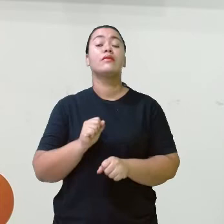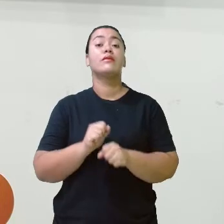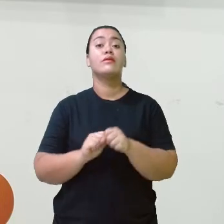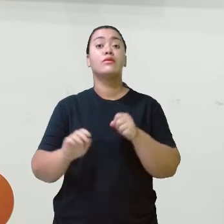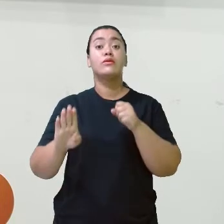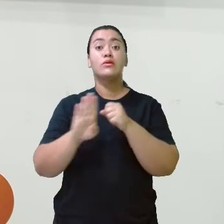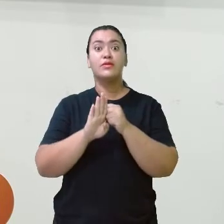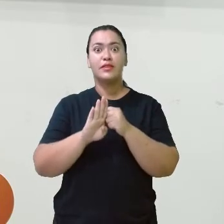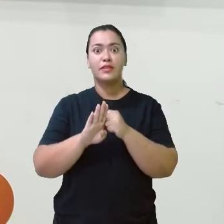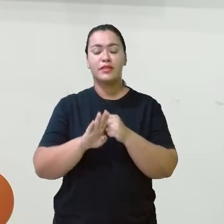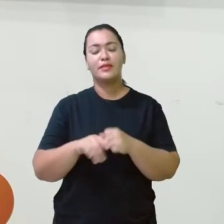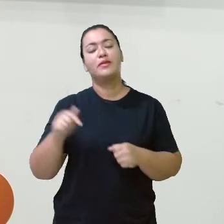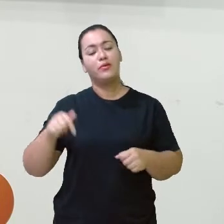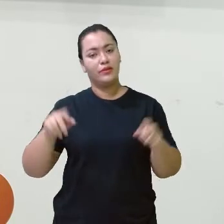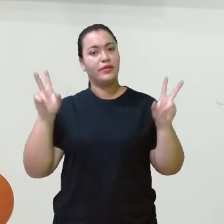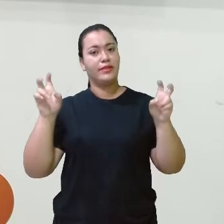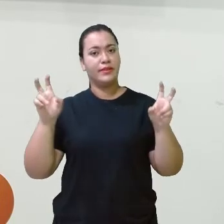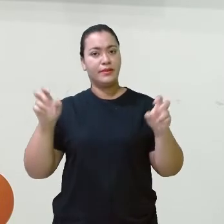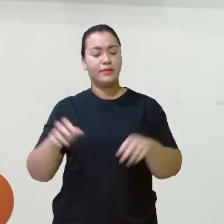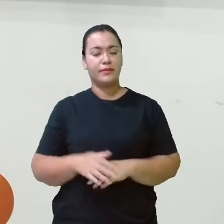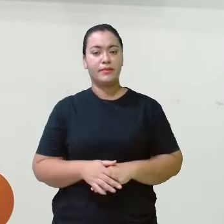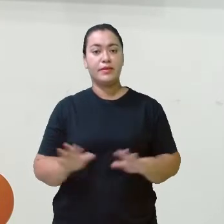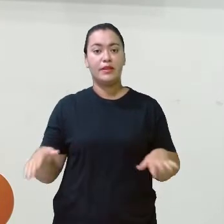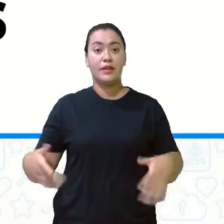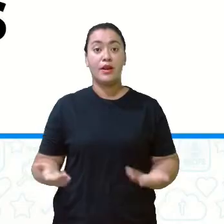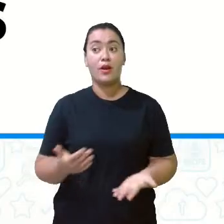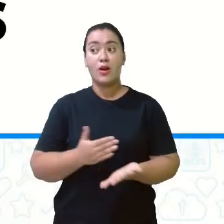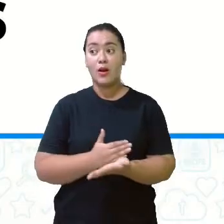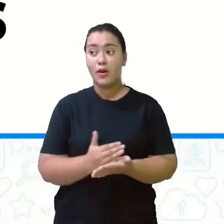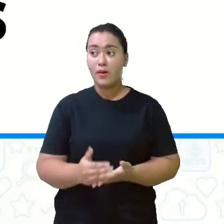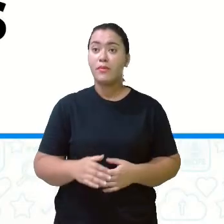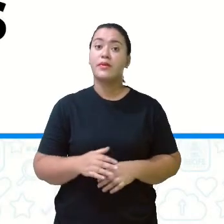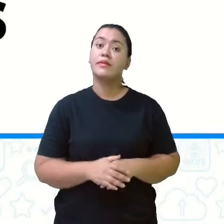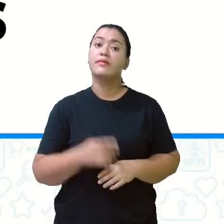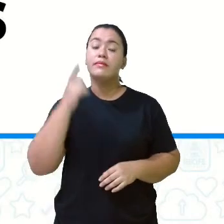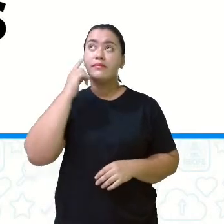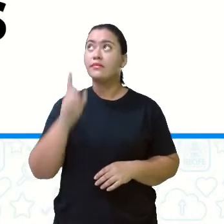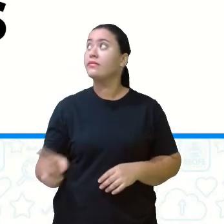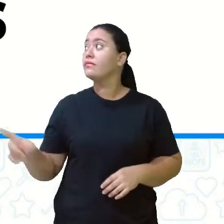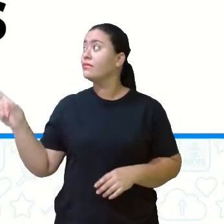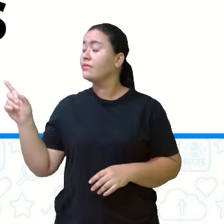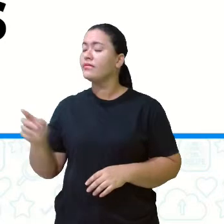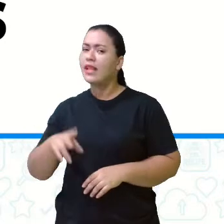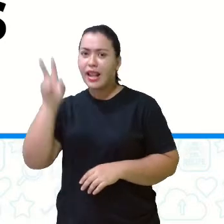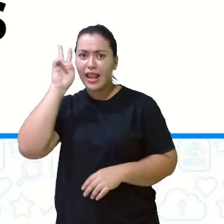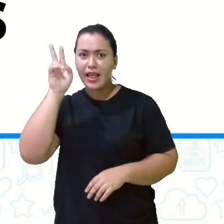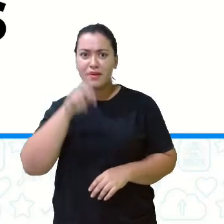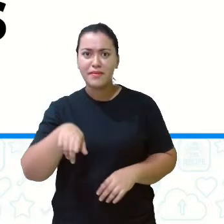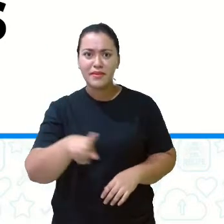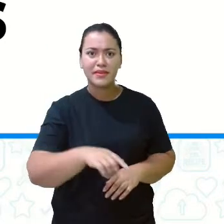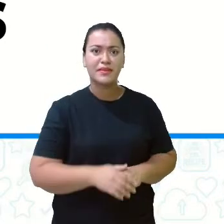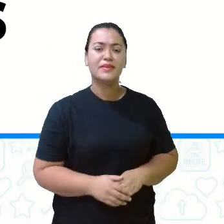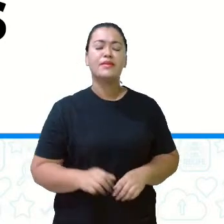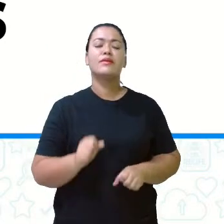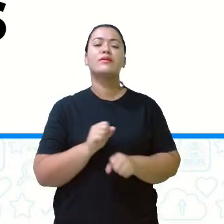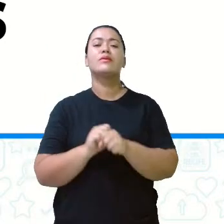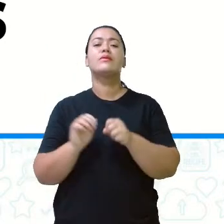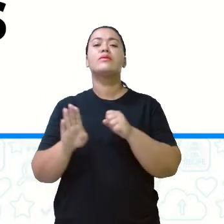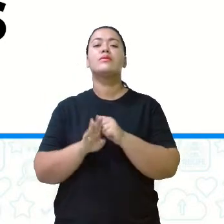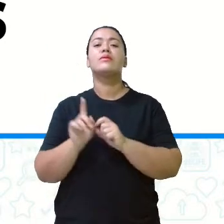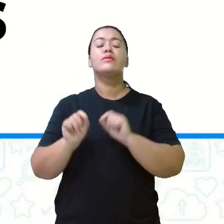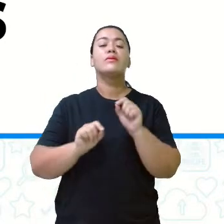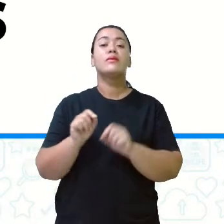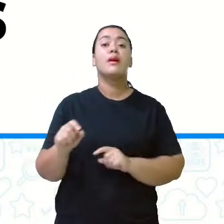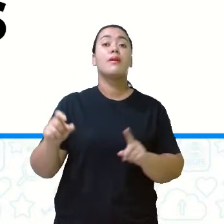nosso assunto de hoje, tá certo? E para começar, a gente vai, ó, lembra disso? Substantivo é a